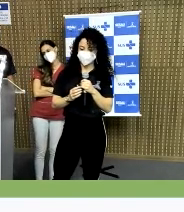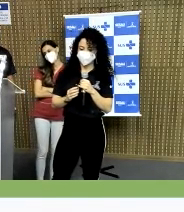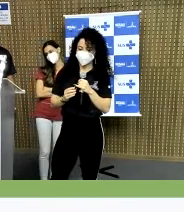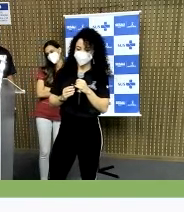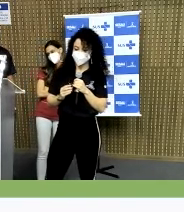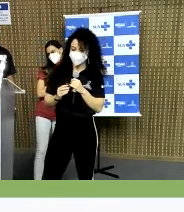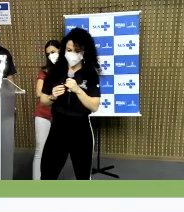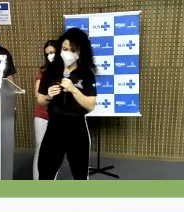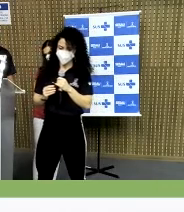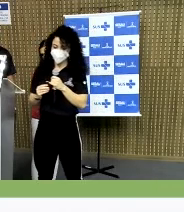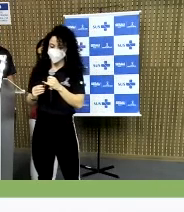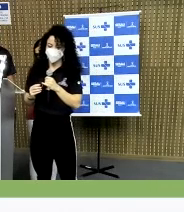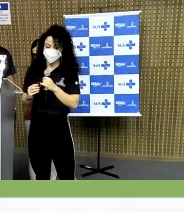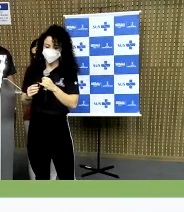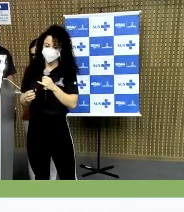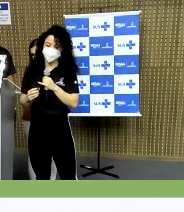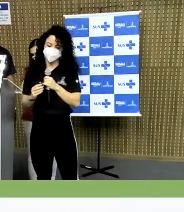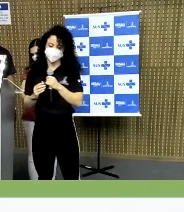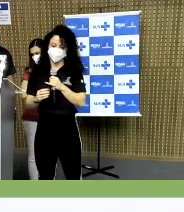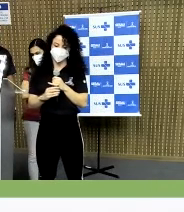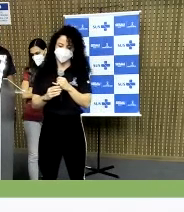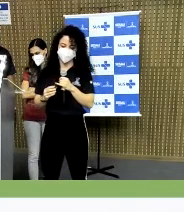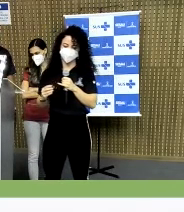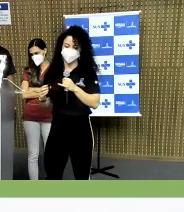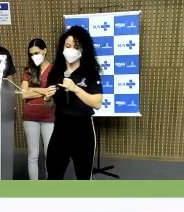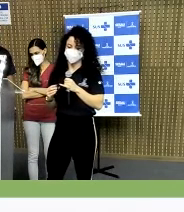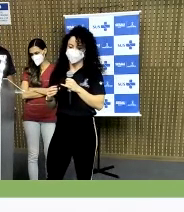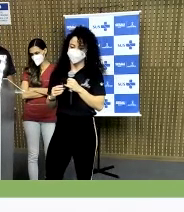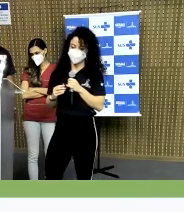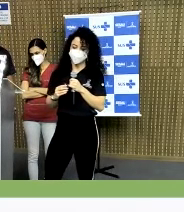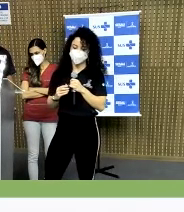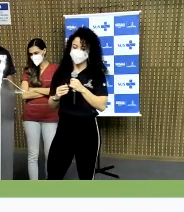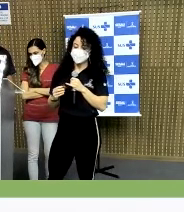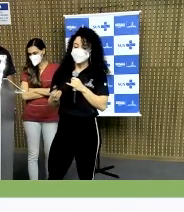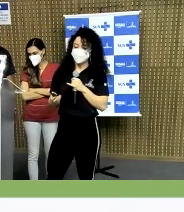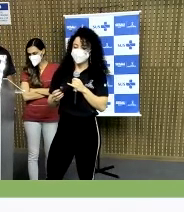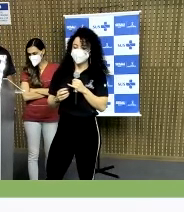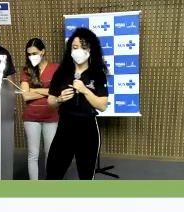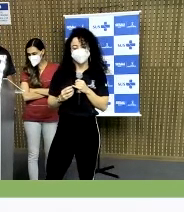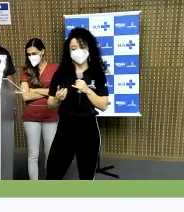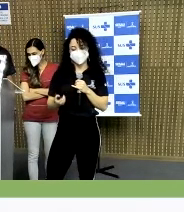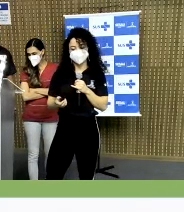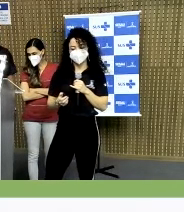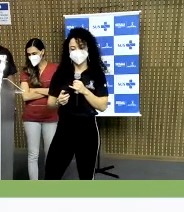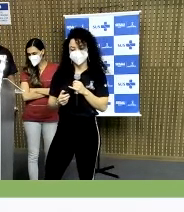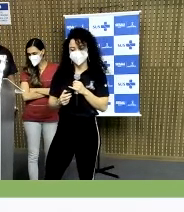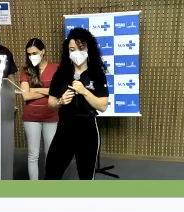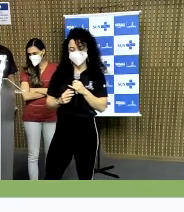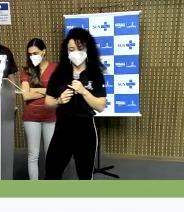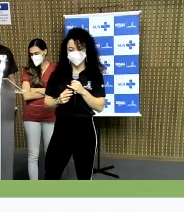população de 521 obesos, não, pessoas em obesidade e sobrepeso. Em 2020, não